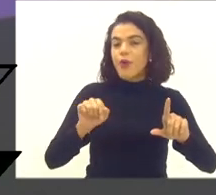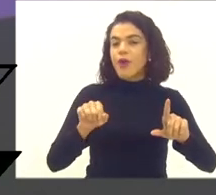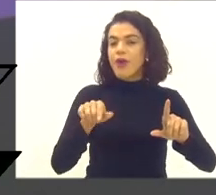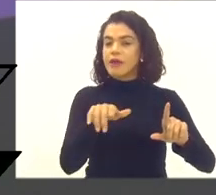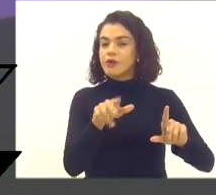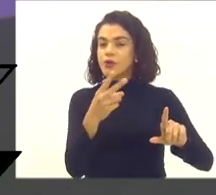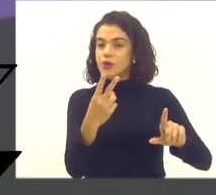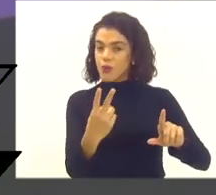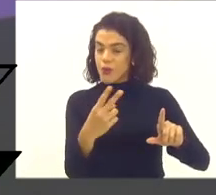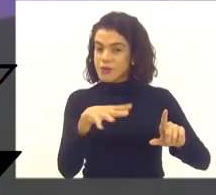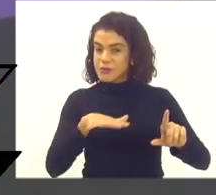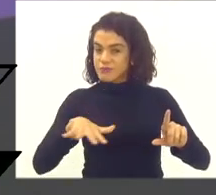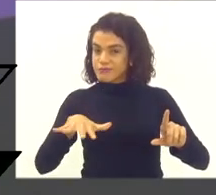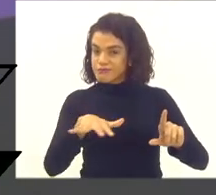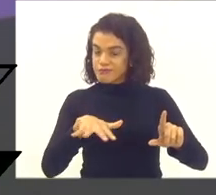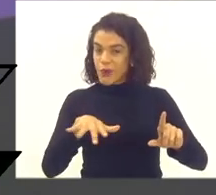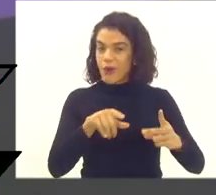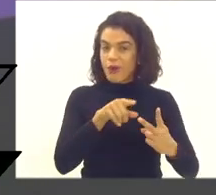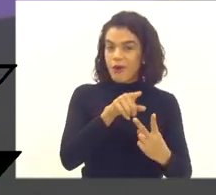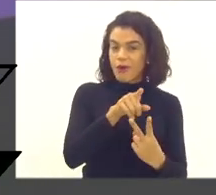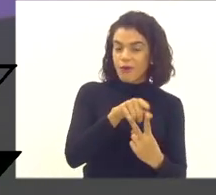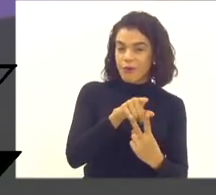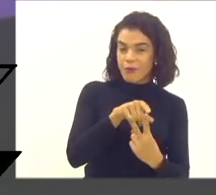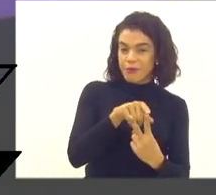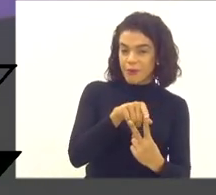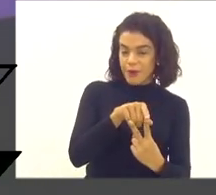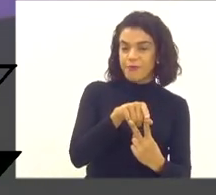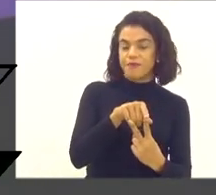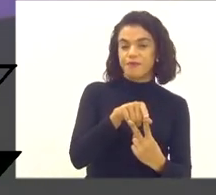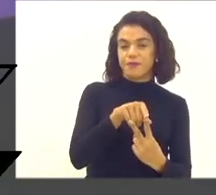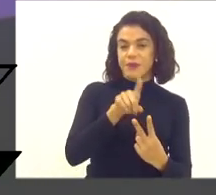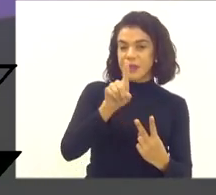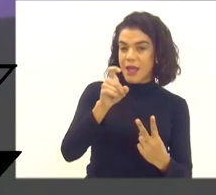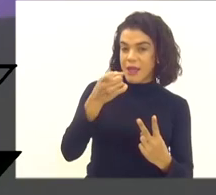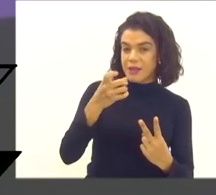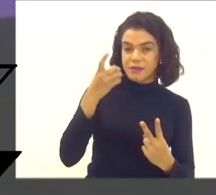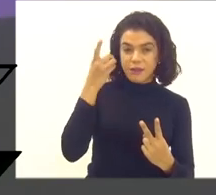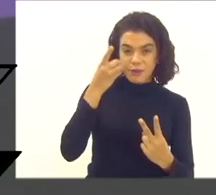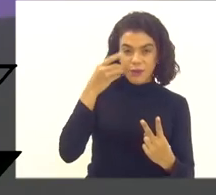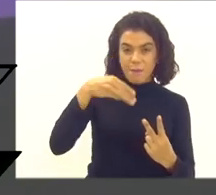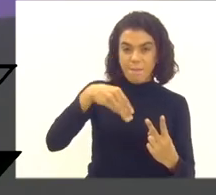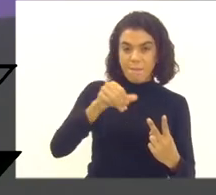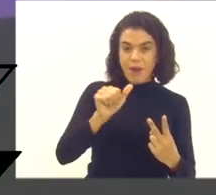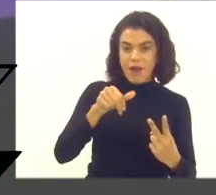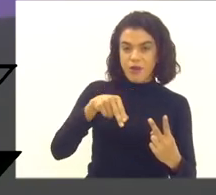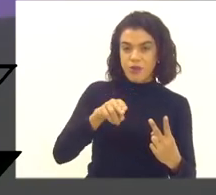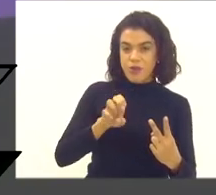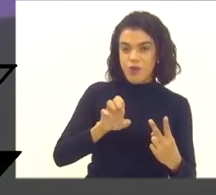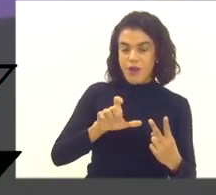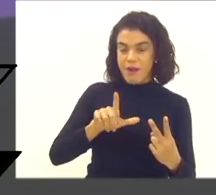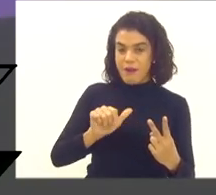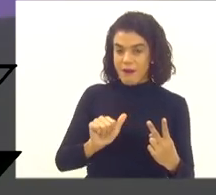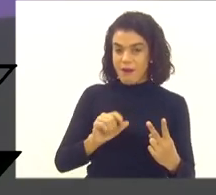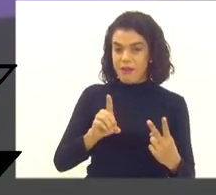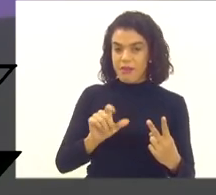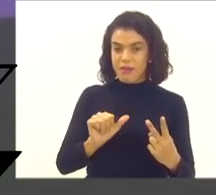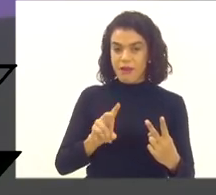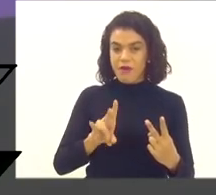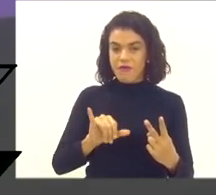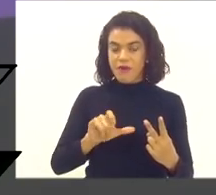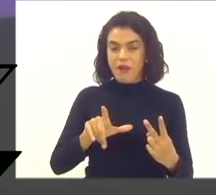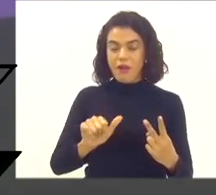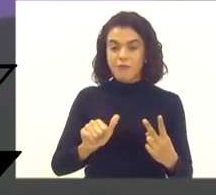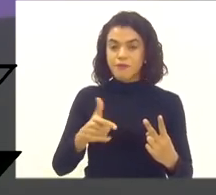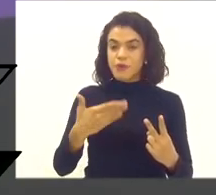casos ou o caso da ex-deputada Manuela d'Ávila que eu acho que só não apareceu